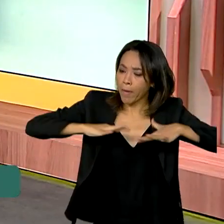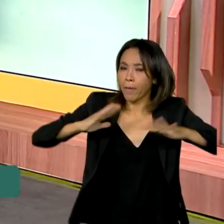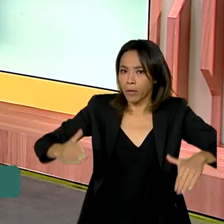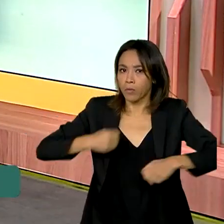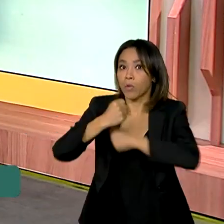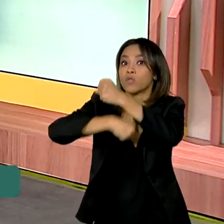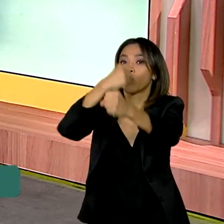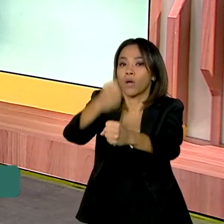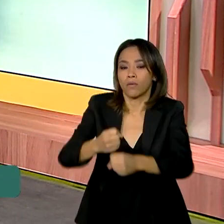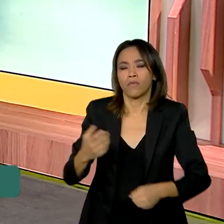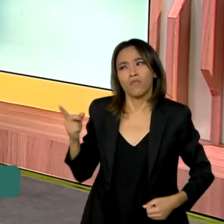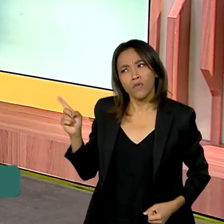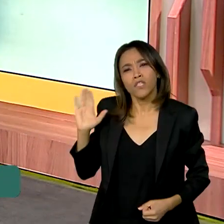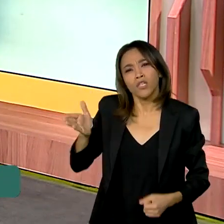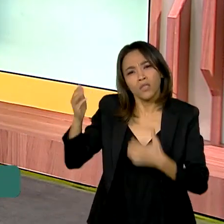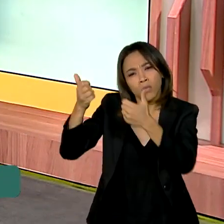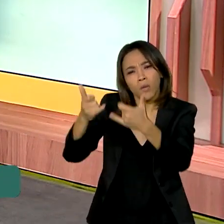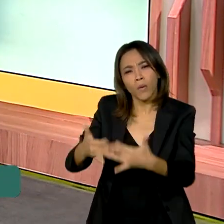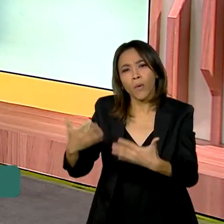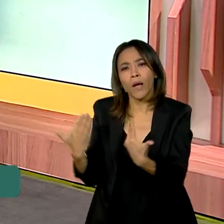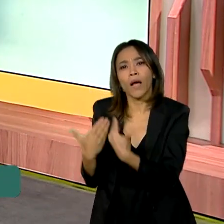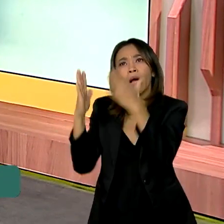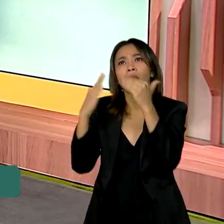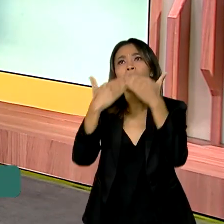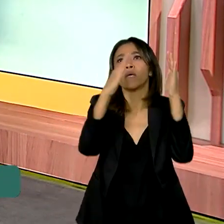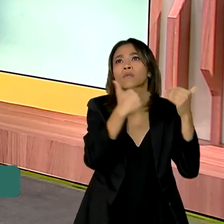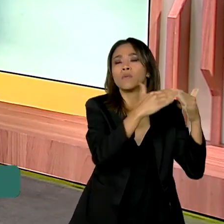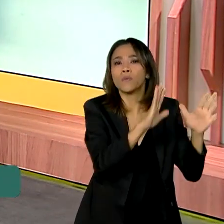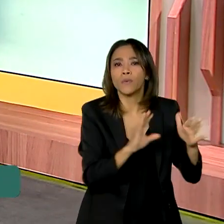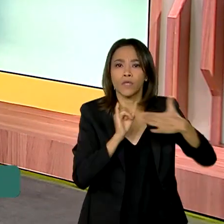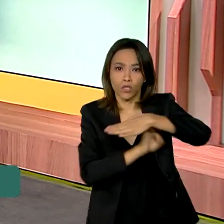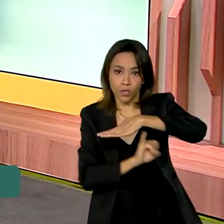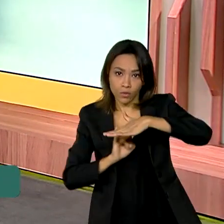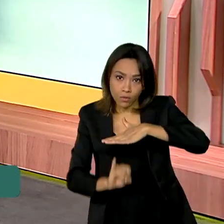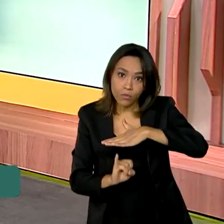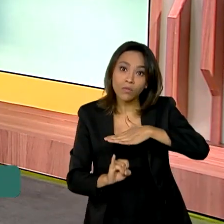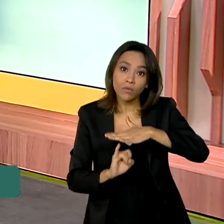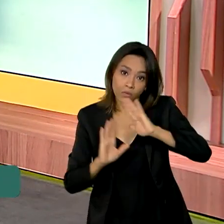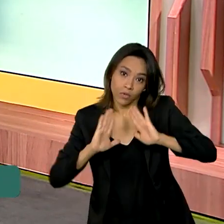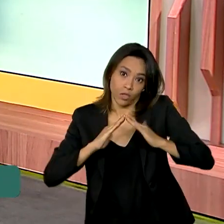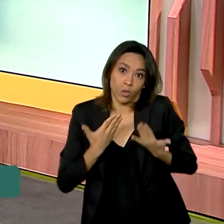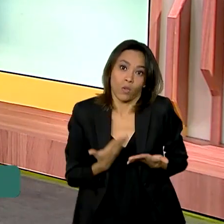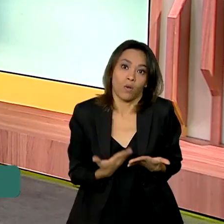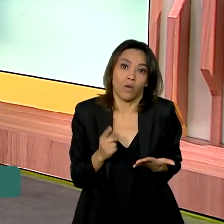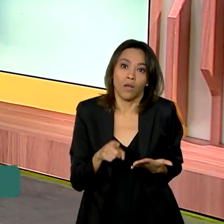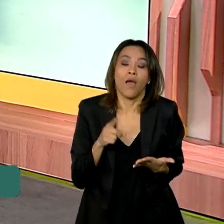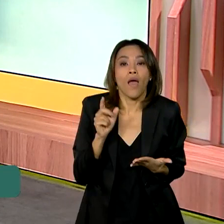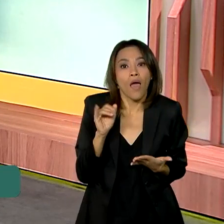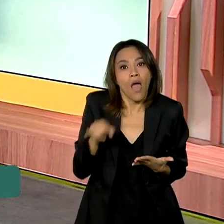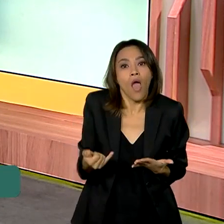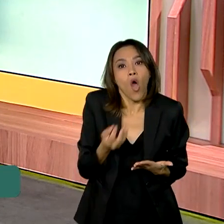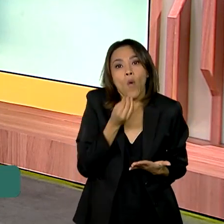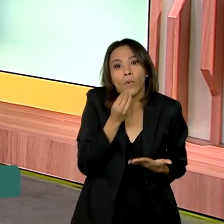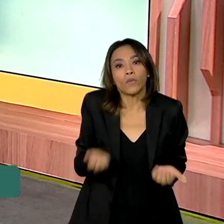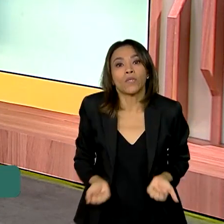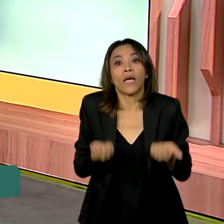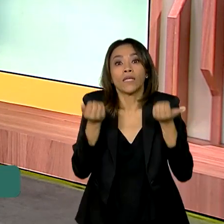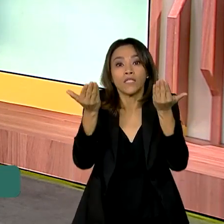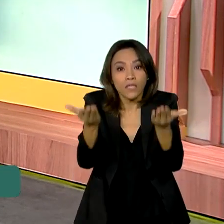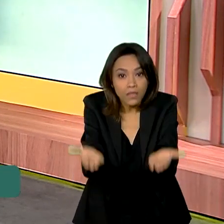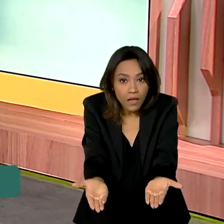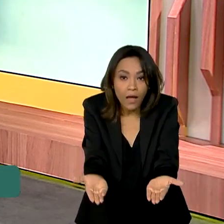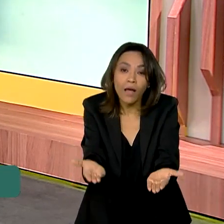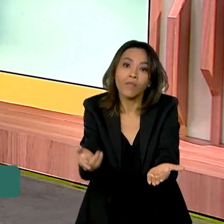né, a abertura de institutos federais na periferia das grandes cidades é uma forma de dar oportunidade para a ascensão